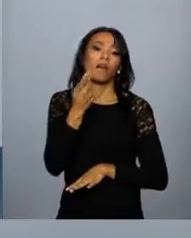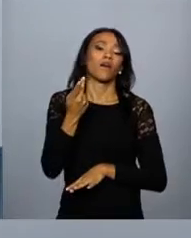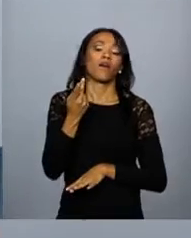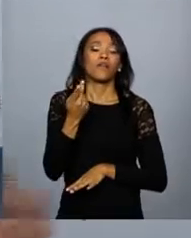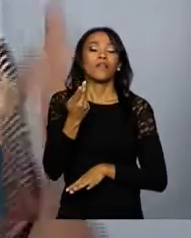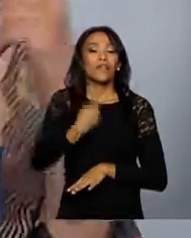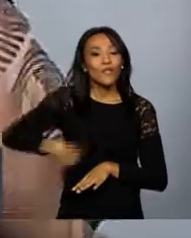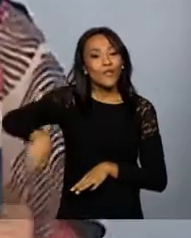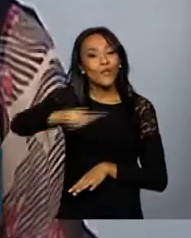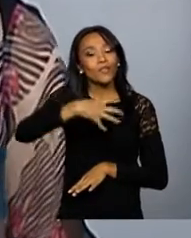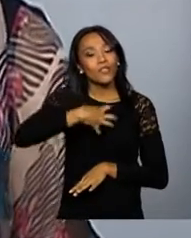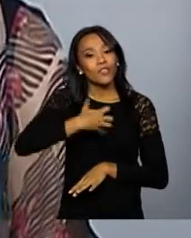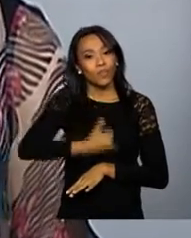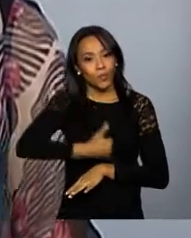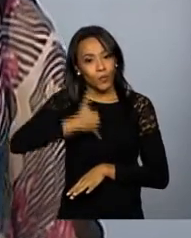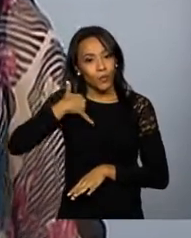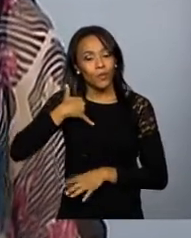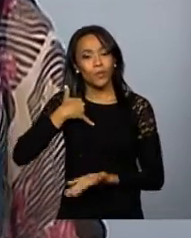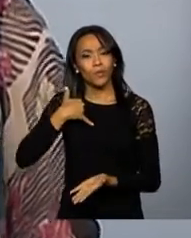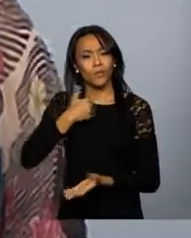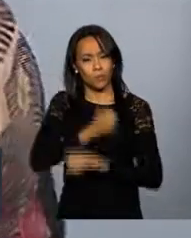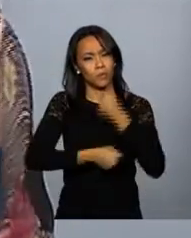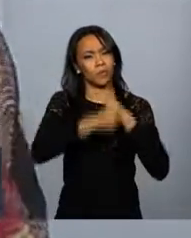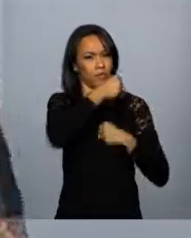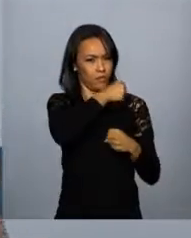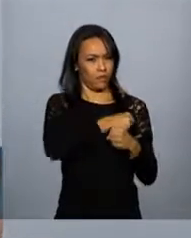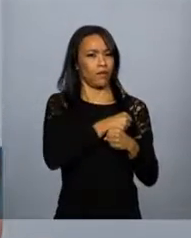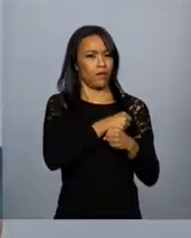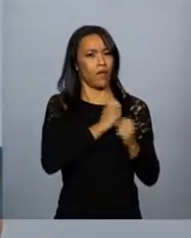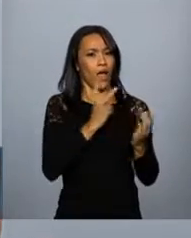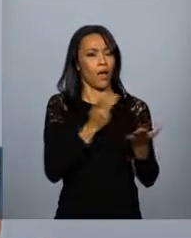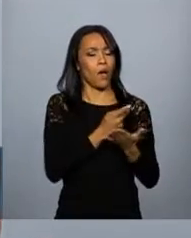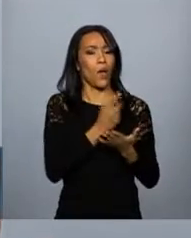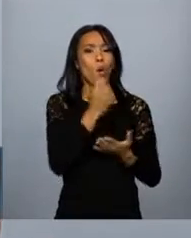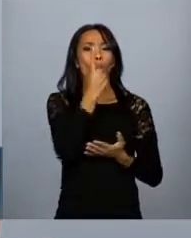muito orgulho de, no ano passado, ter feito